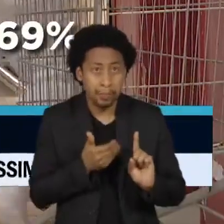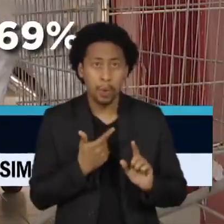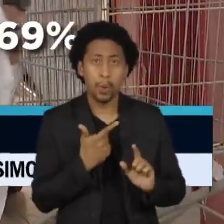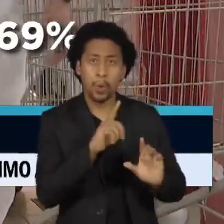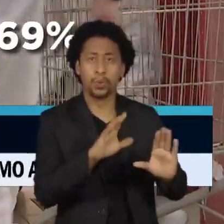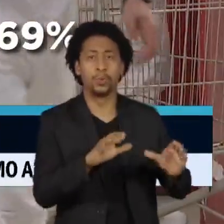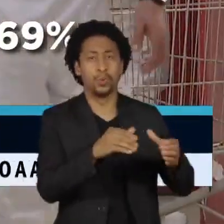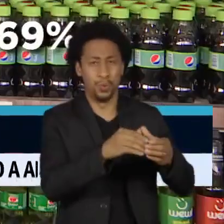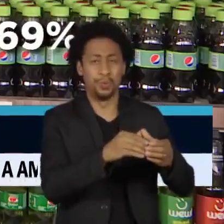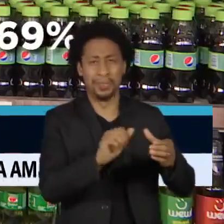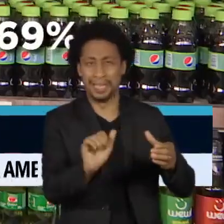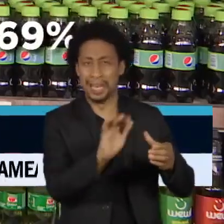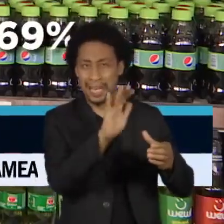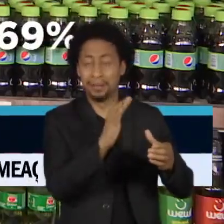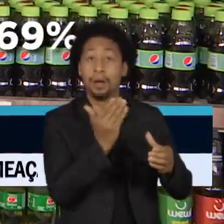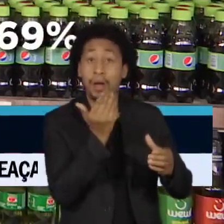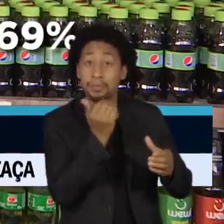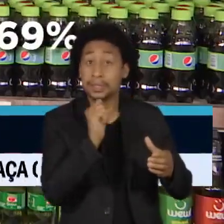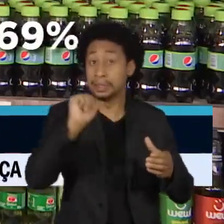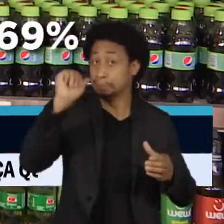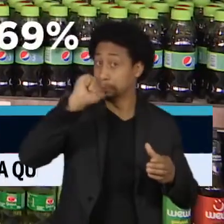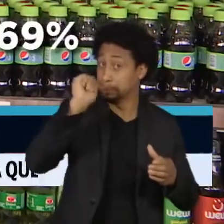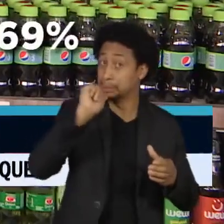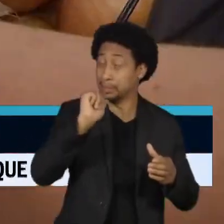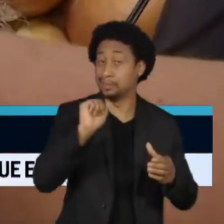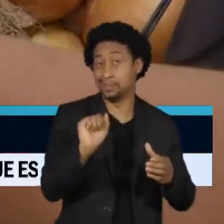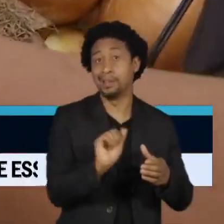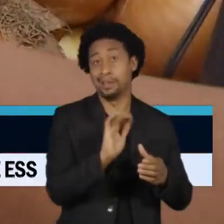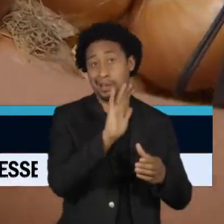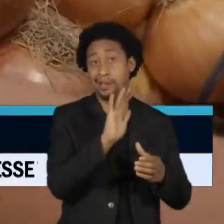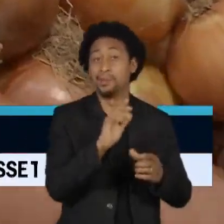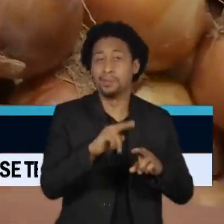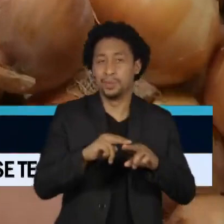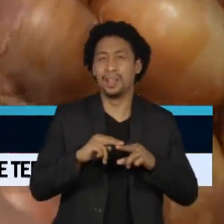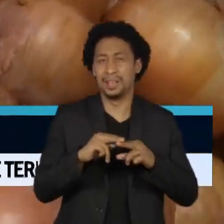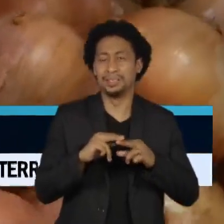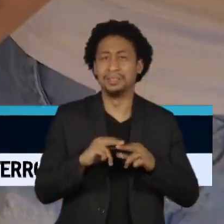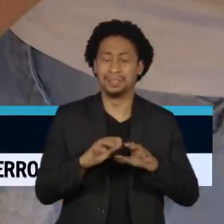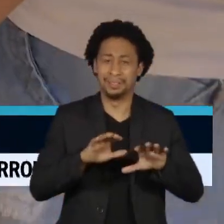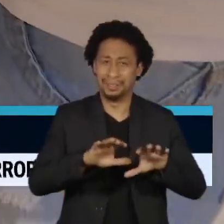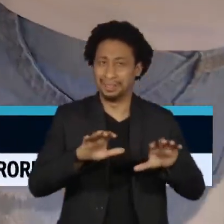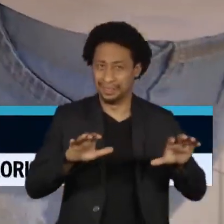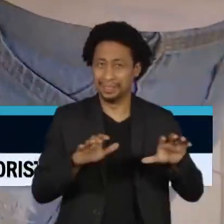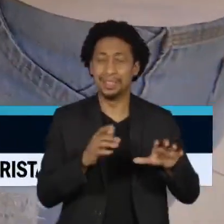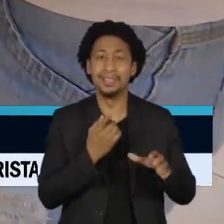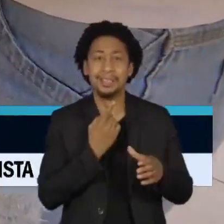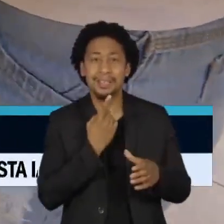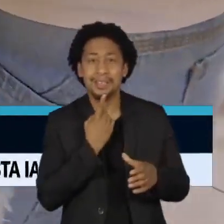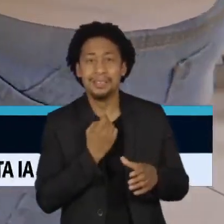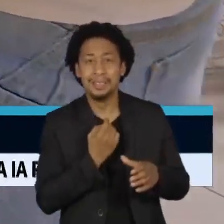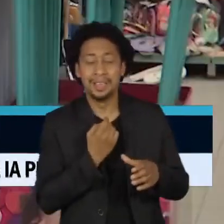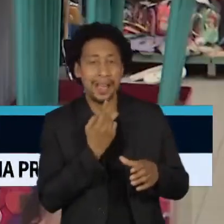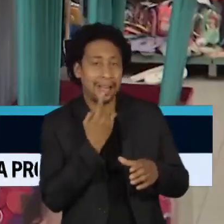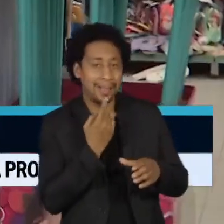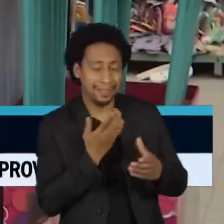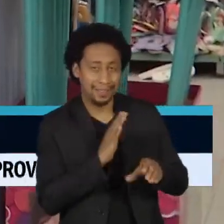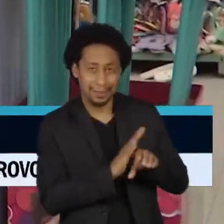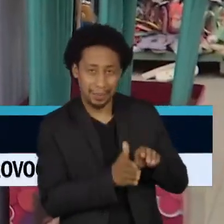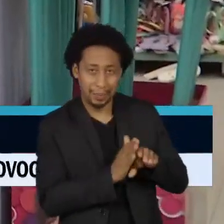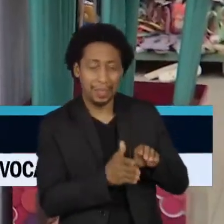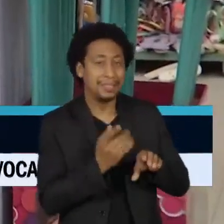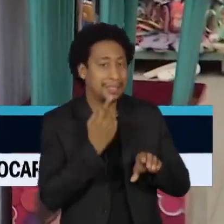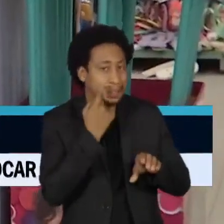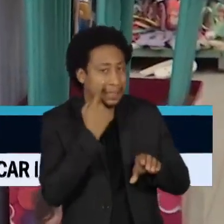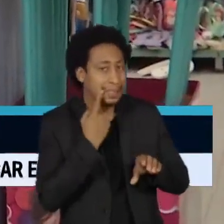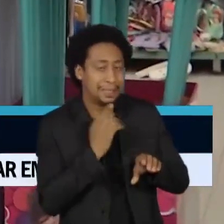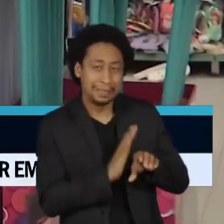essa alta foi o item alimentação e bebidas, influenciados pelo alto preço da cebola e do tomate. Todas as vezes que a